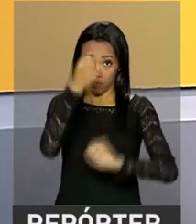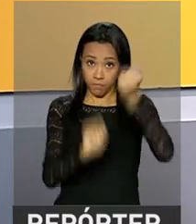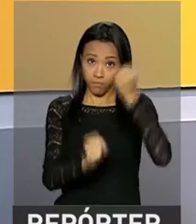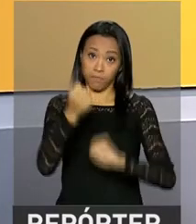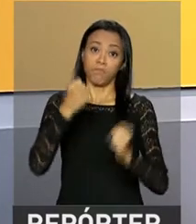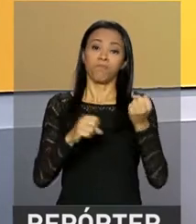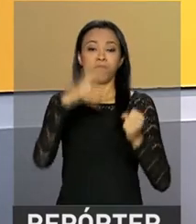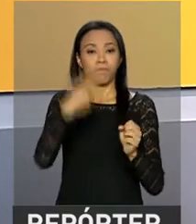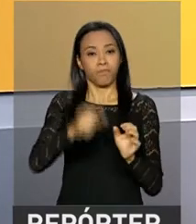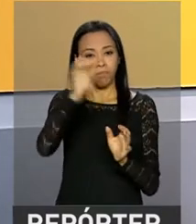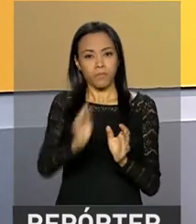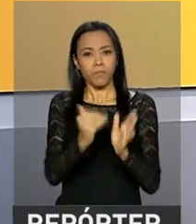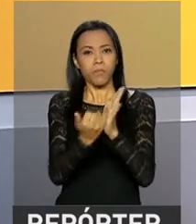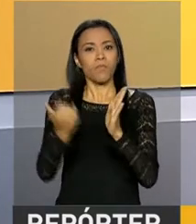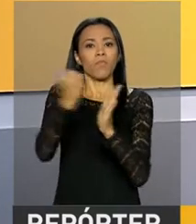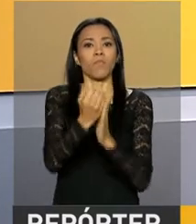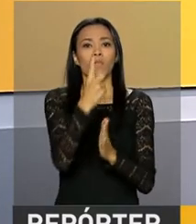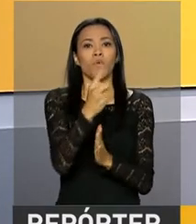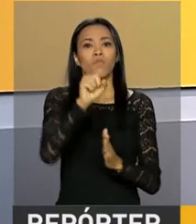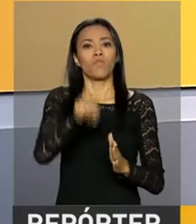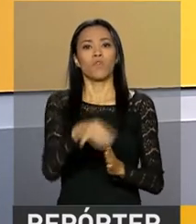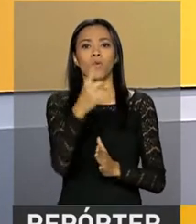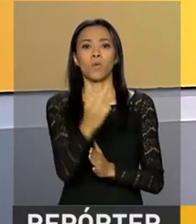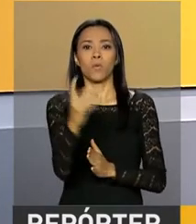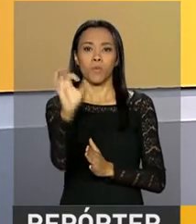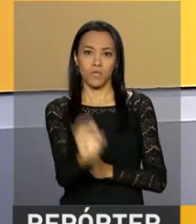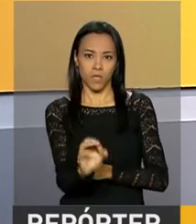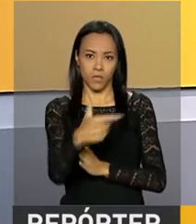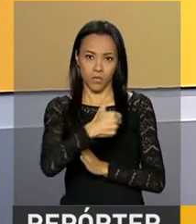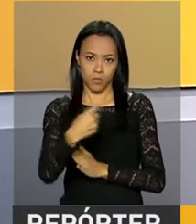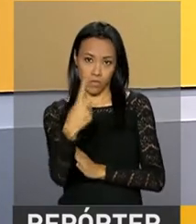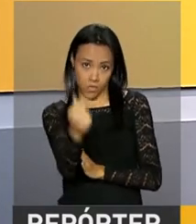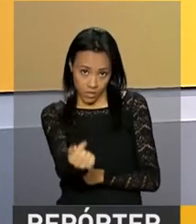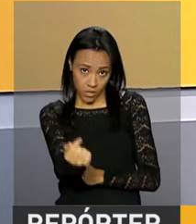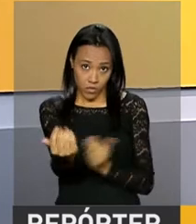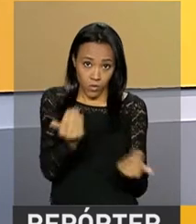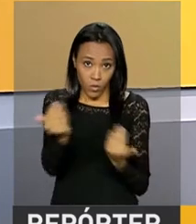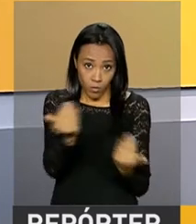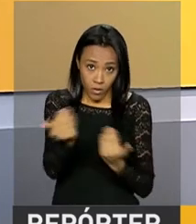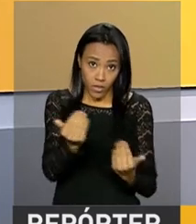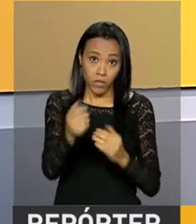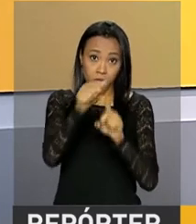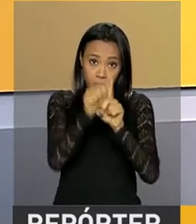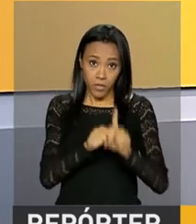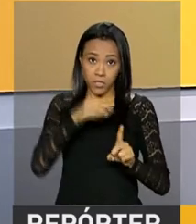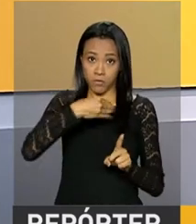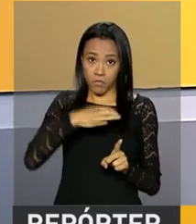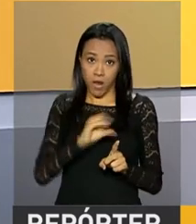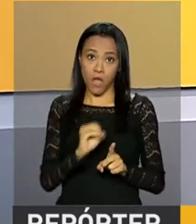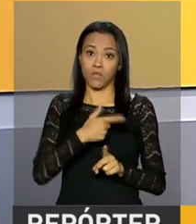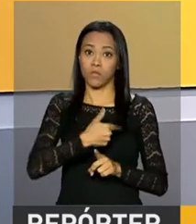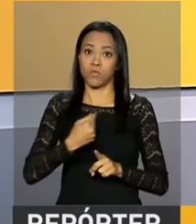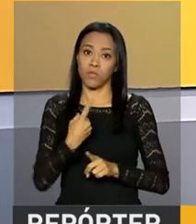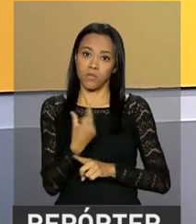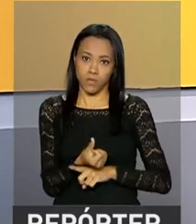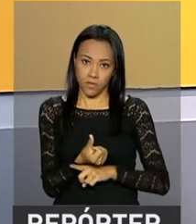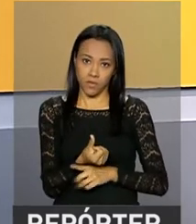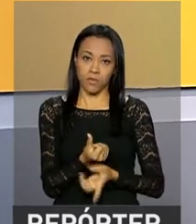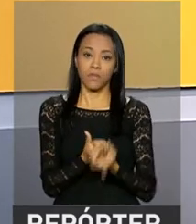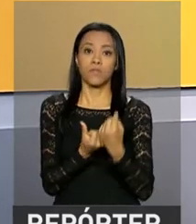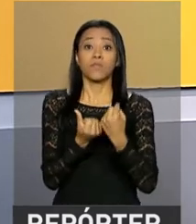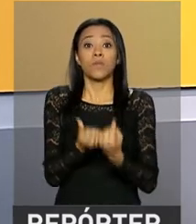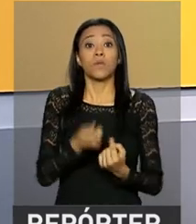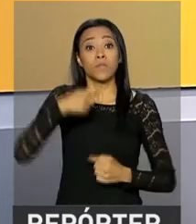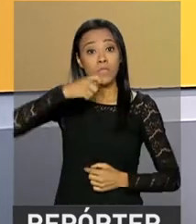1,1 por cento em março de 2007 na comparação com março de 2016 nos